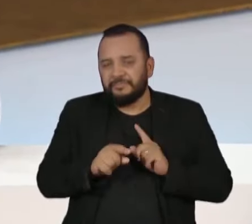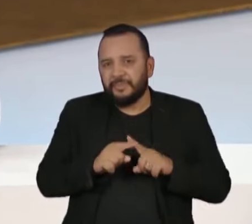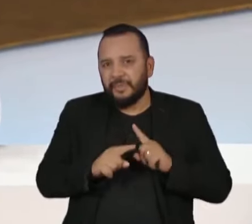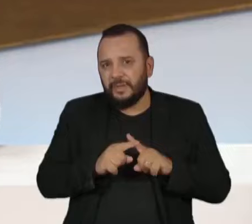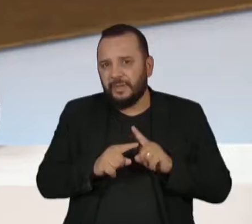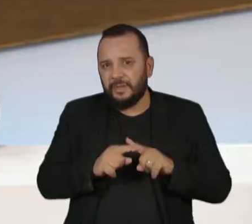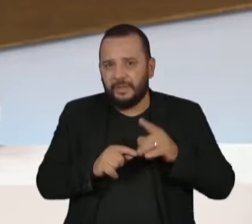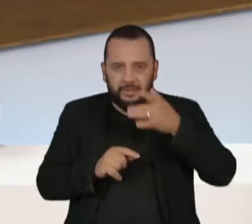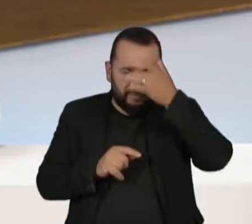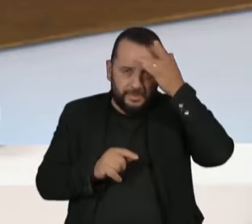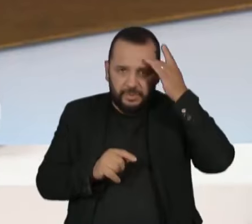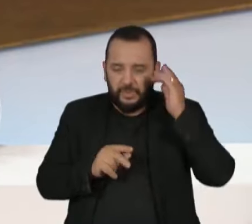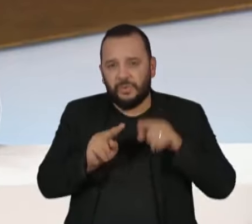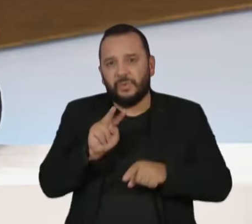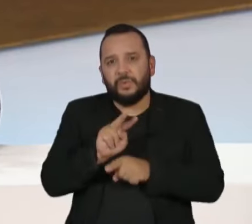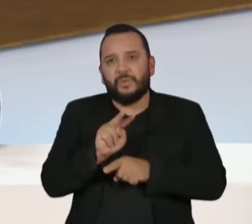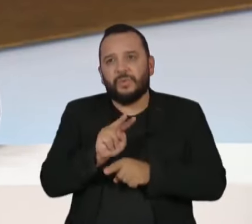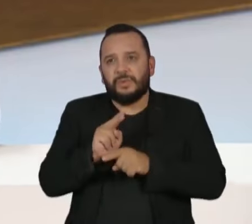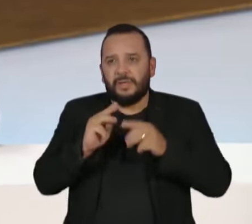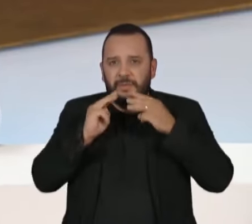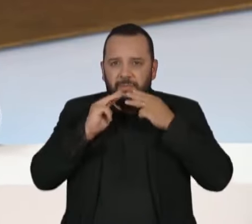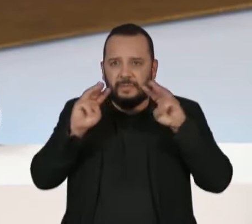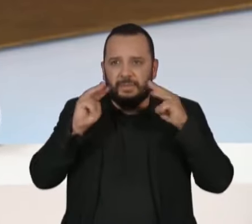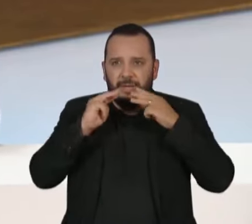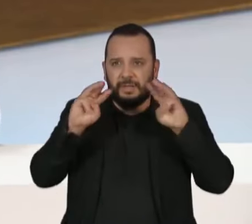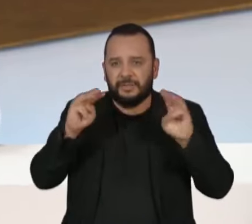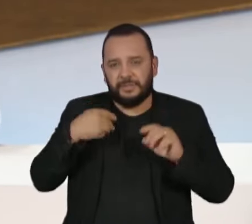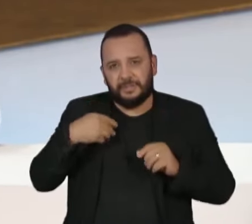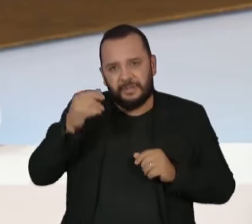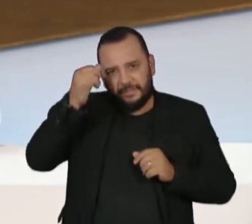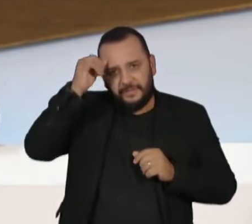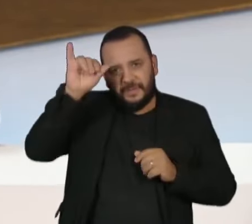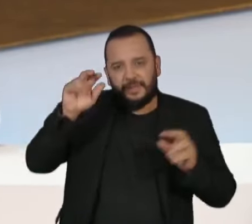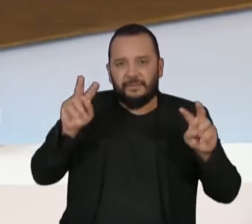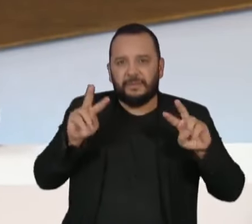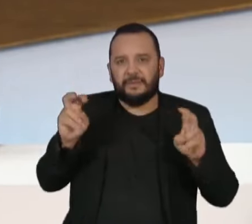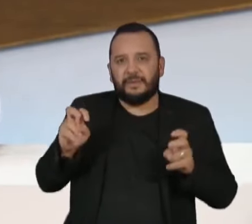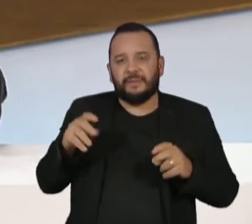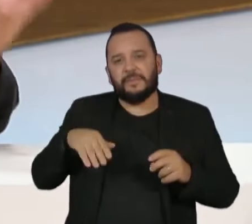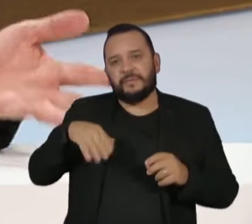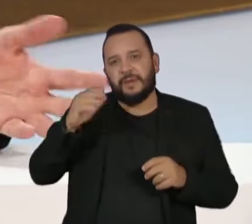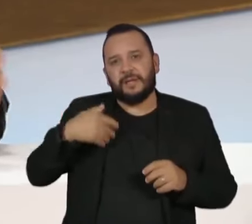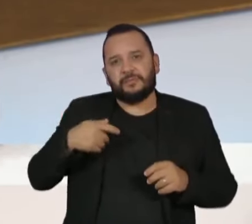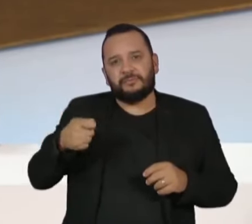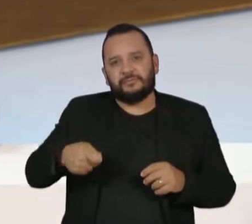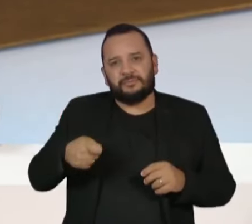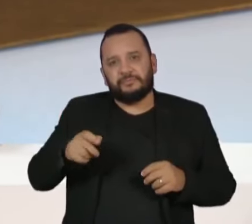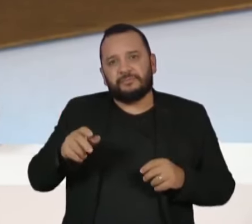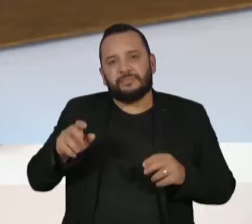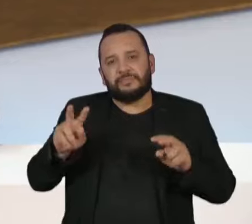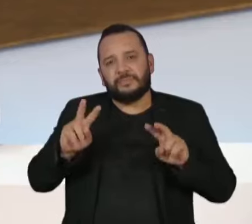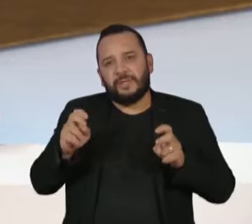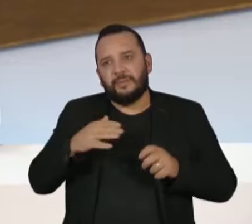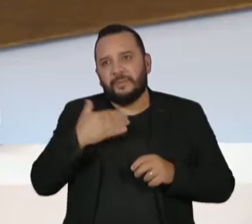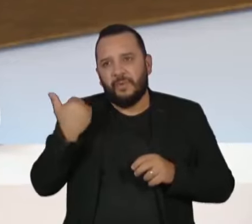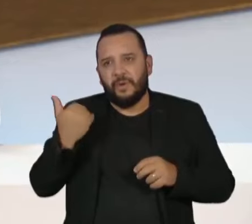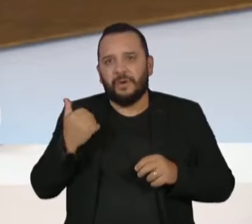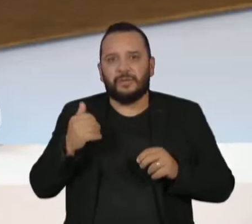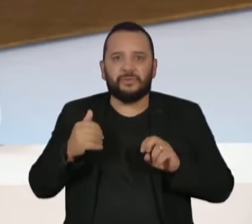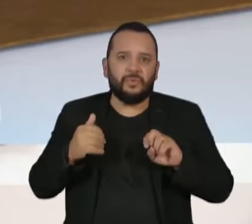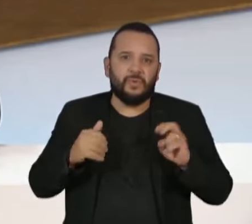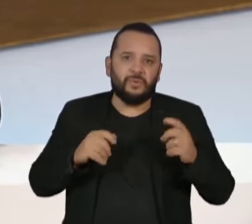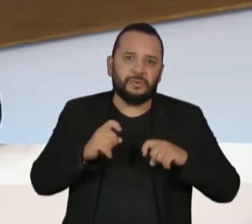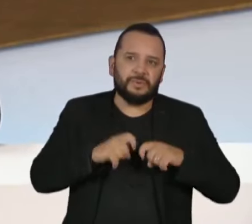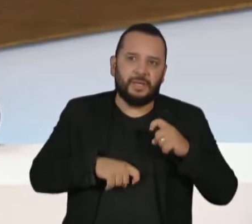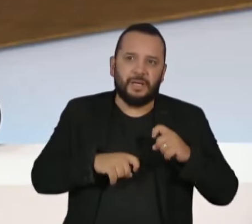as pessoas que cuidam do marketing evitam temas mais contundentes, evitam temas que falem de morte, ou sexo,